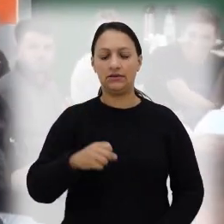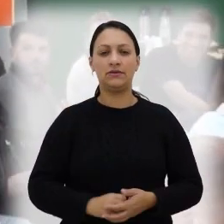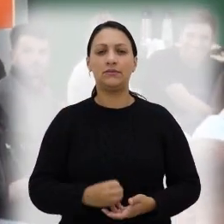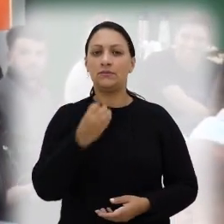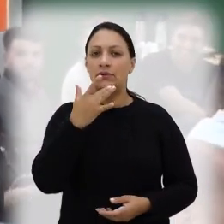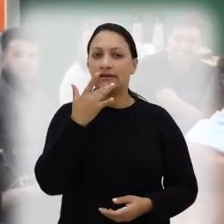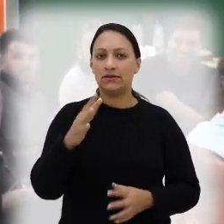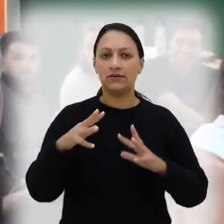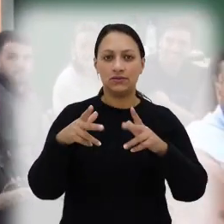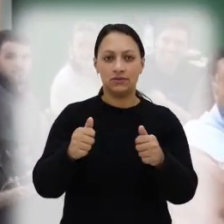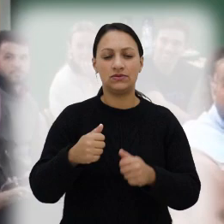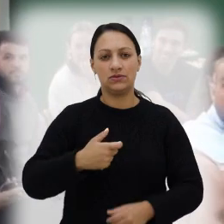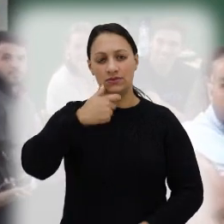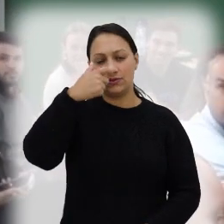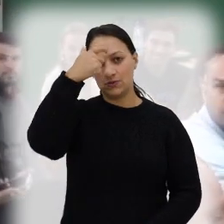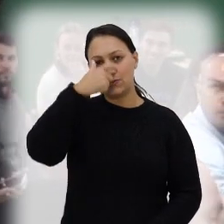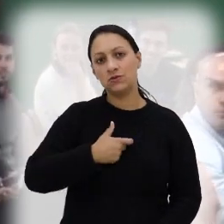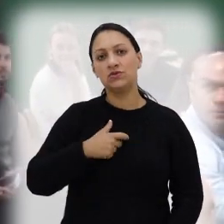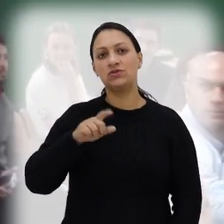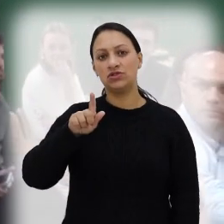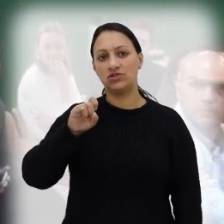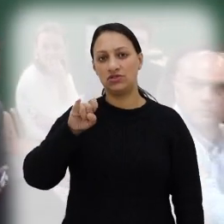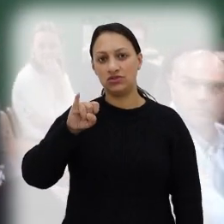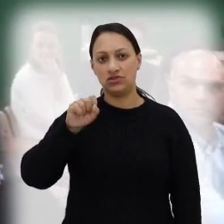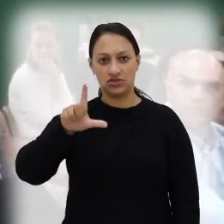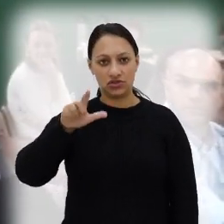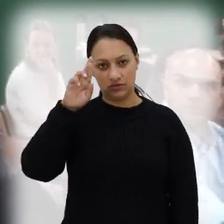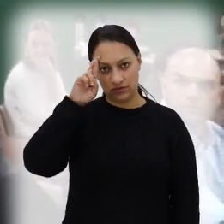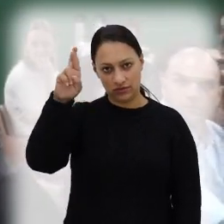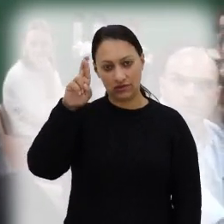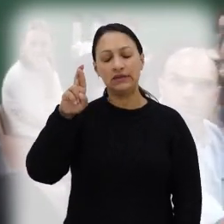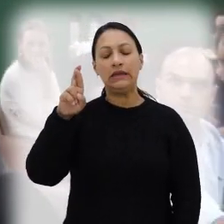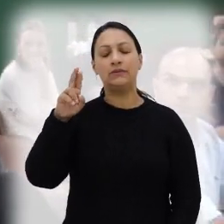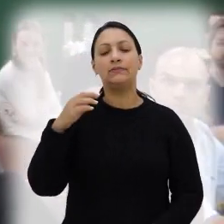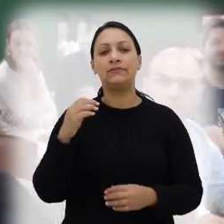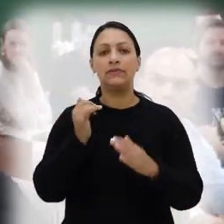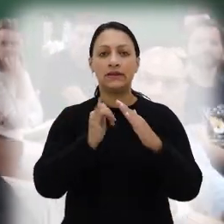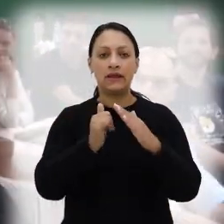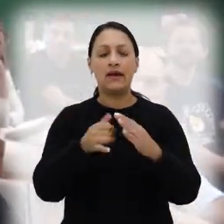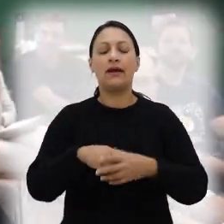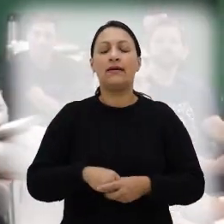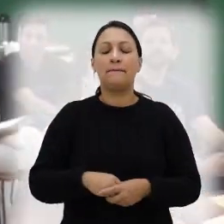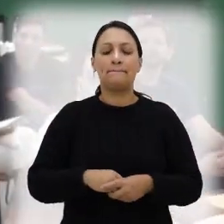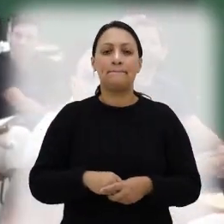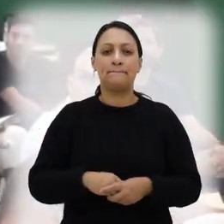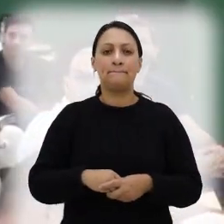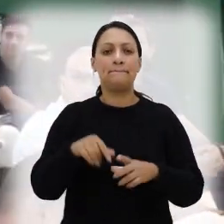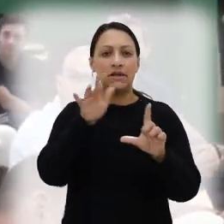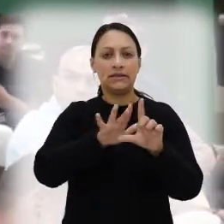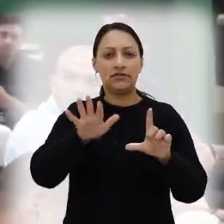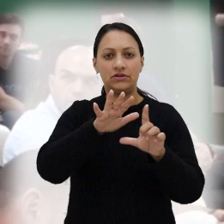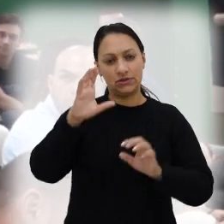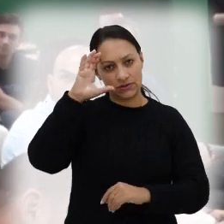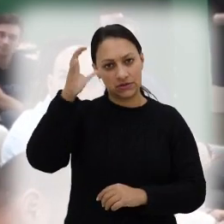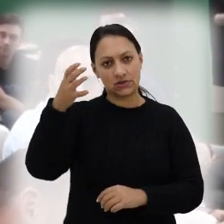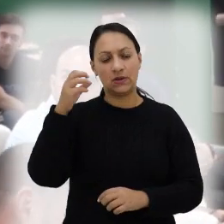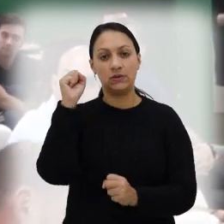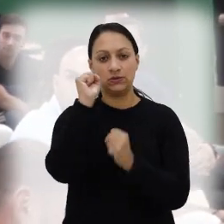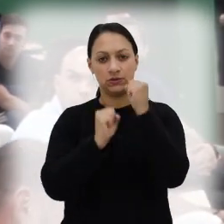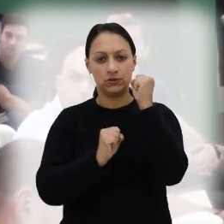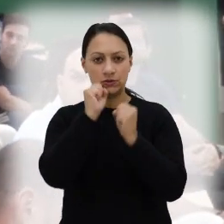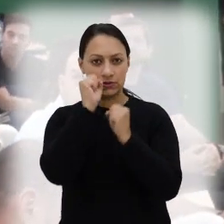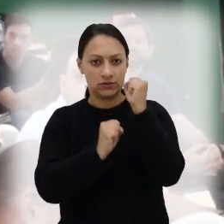tarde a todos. Eu sou o Gil Hoffman, eu sou o CEO da Floxis. Nós temos uma plataforma de soluções